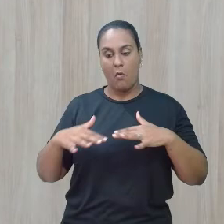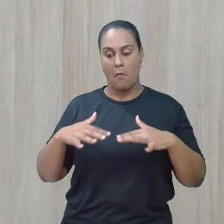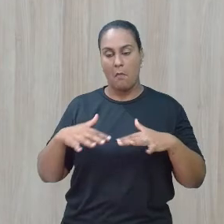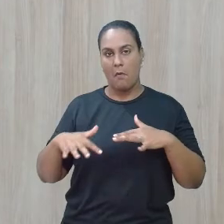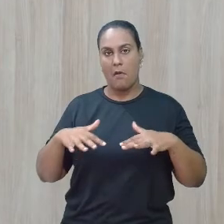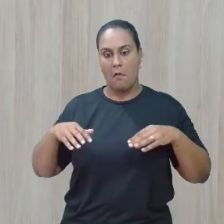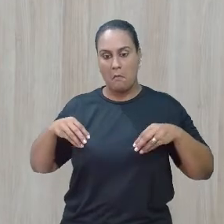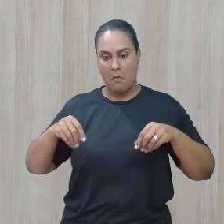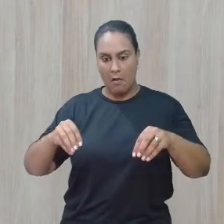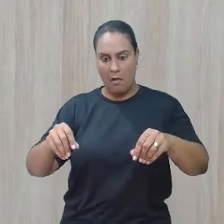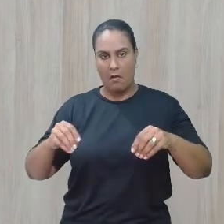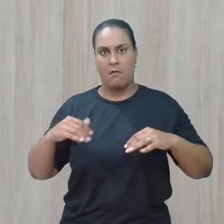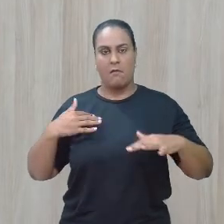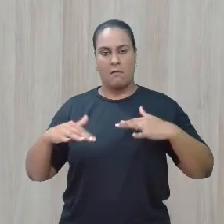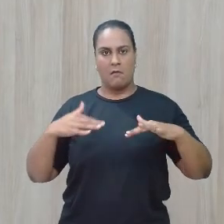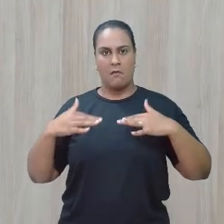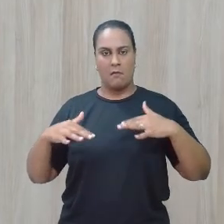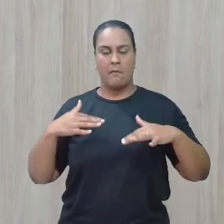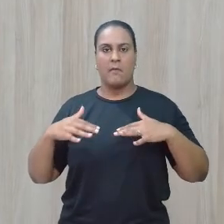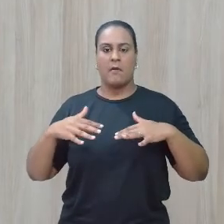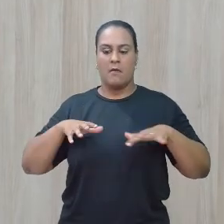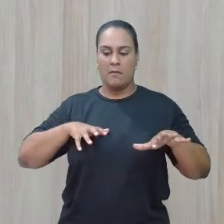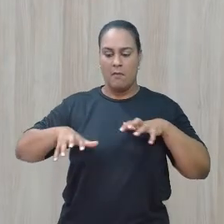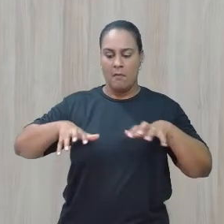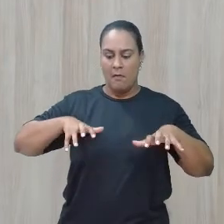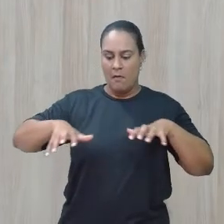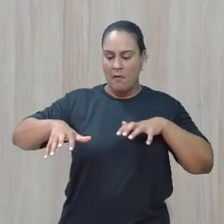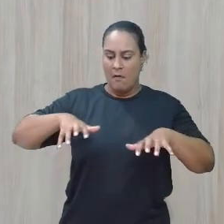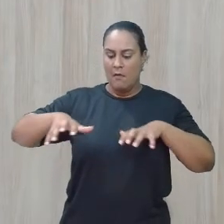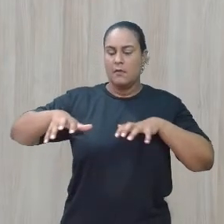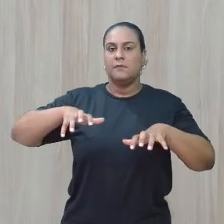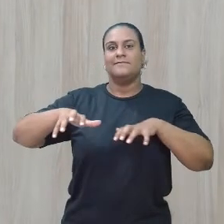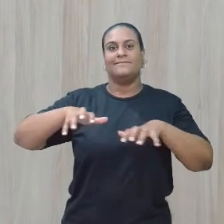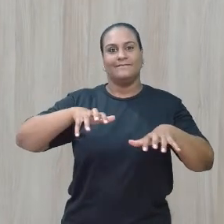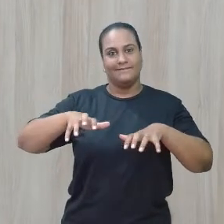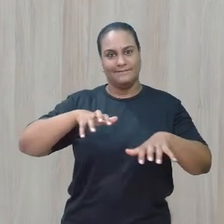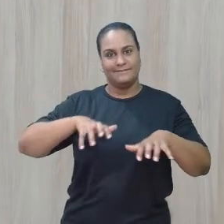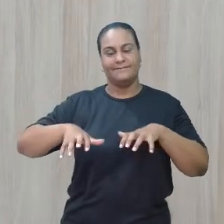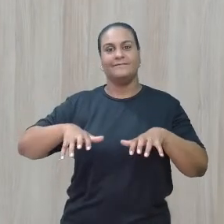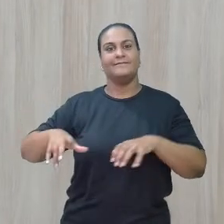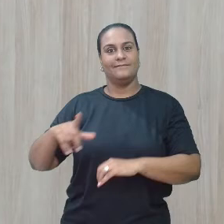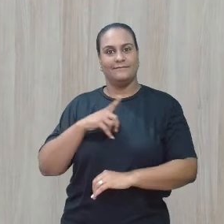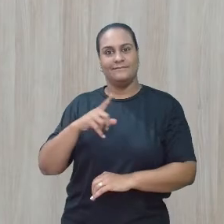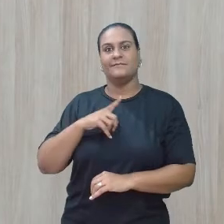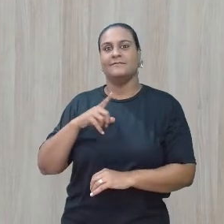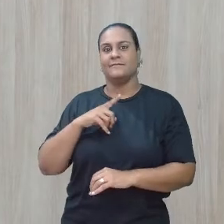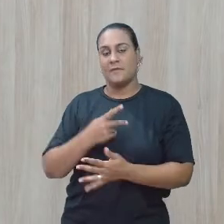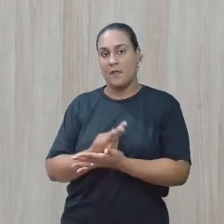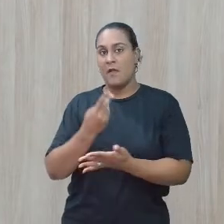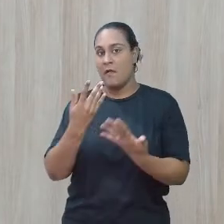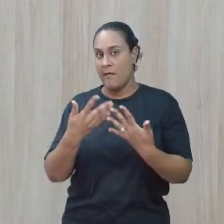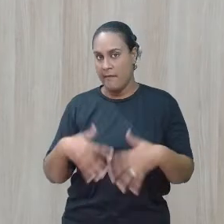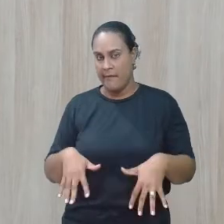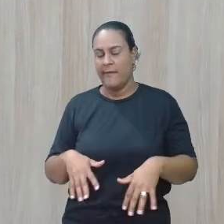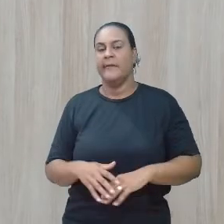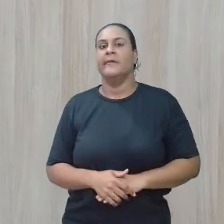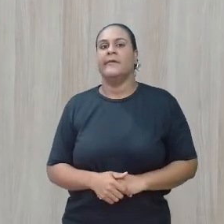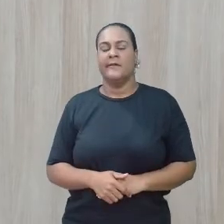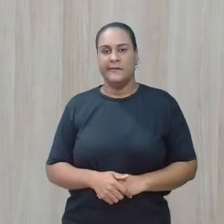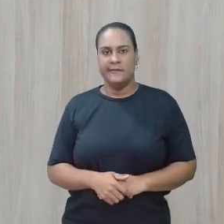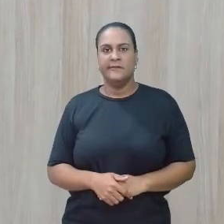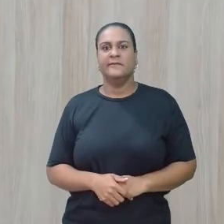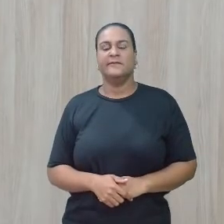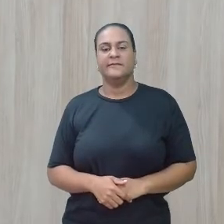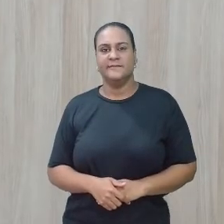dessa geodinâmica, né, das placas aí tectônicas, que a gente tem esses fenômenos naturais, que é o caso